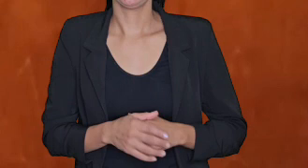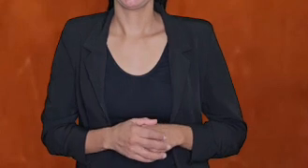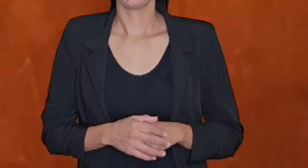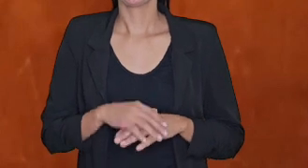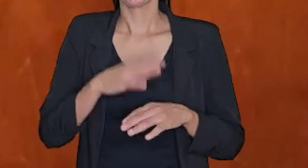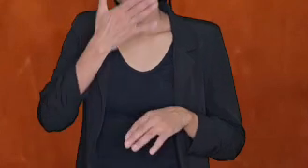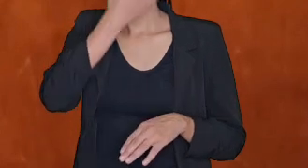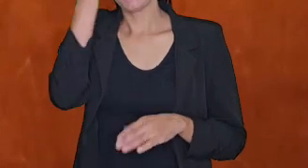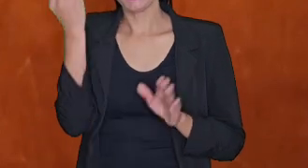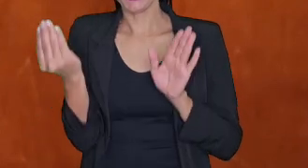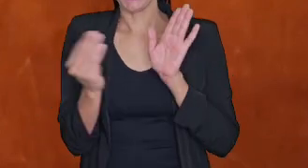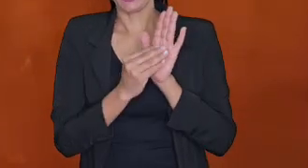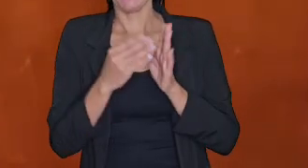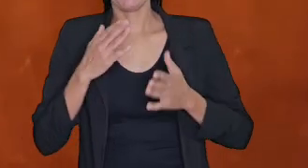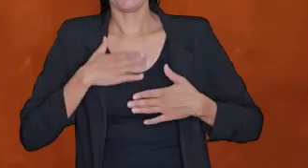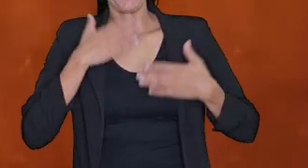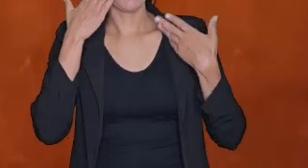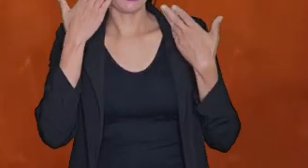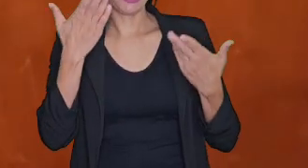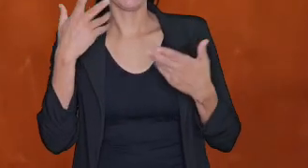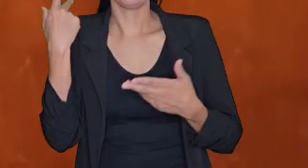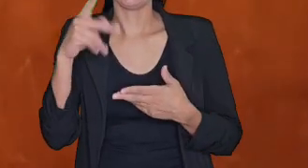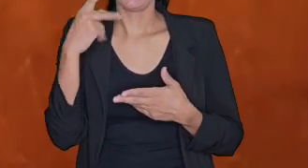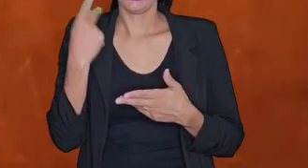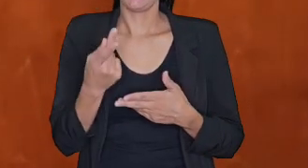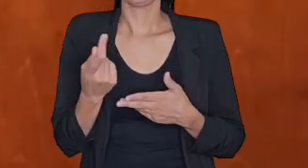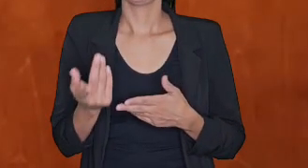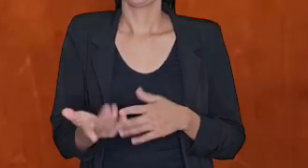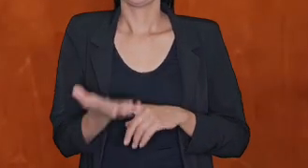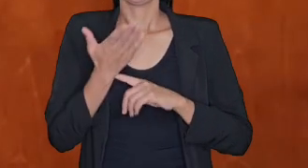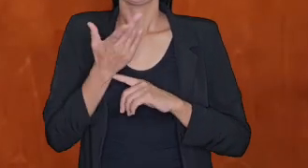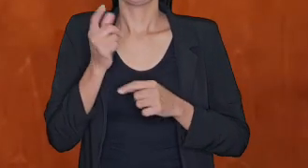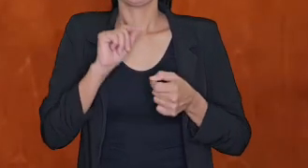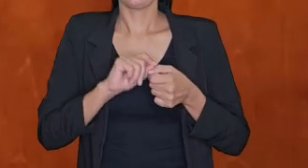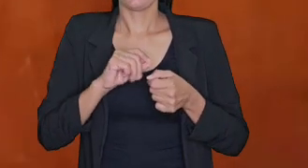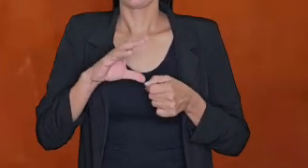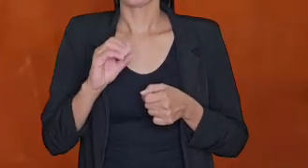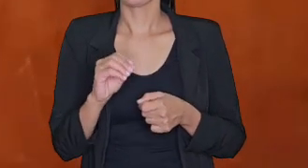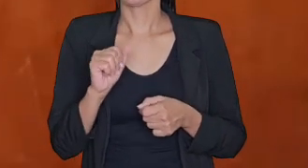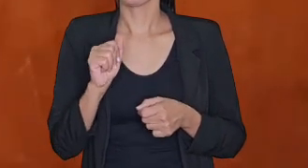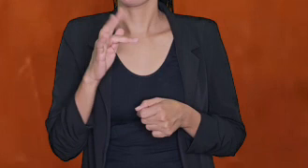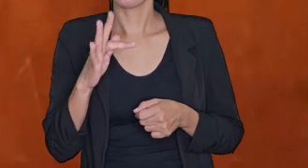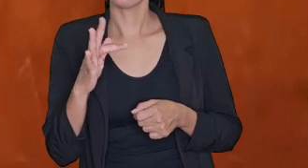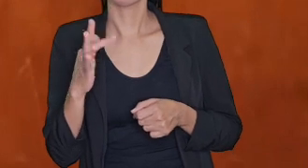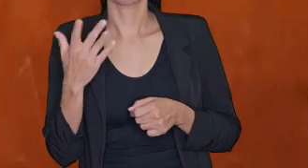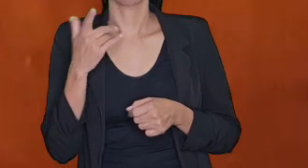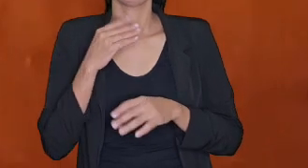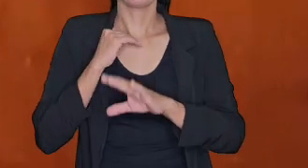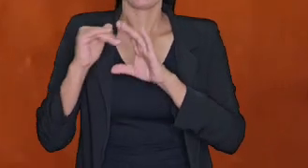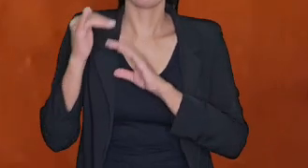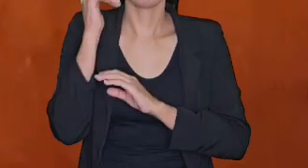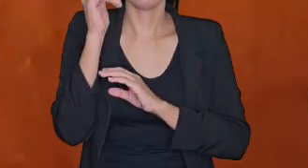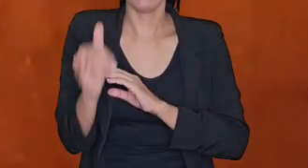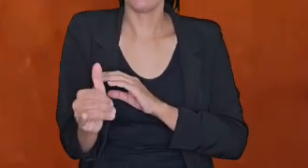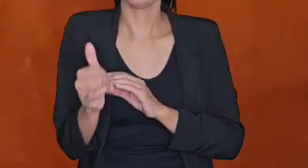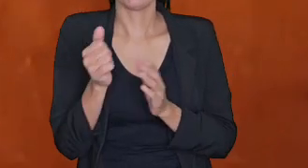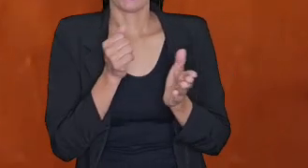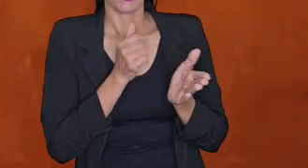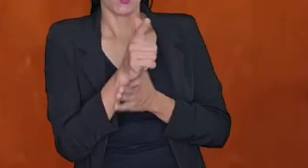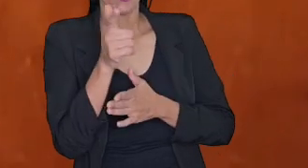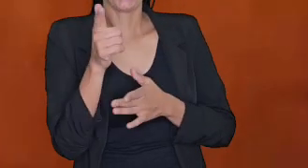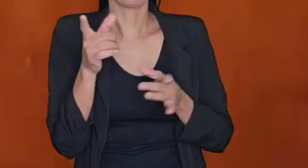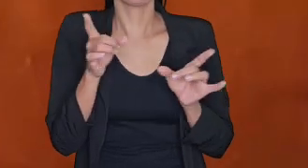muito estranho. Aí eu não vou dar conta. Eu esqueci de incluir na minha apresentação essa questão do auxílio que a gente faz para o COAF